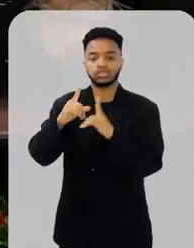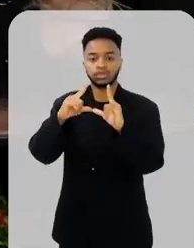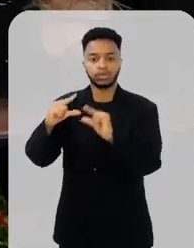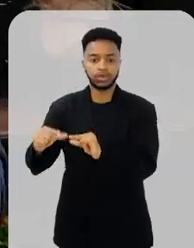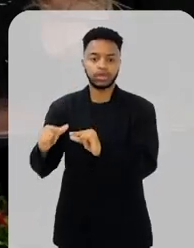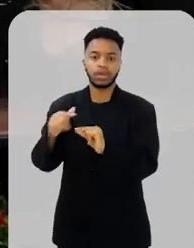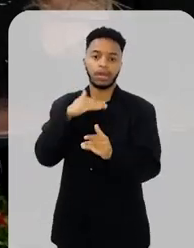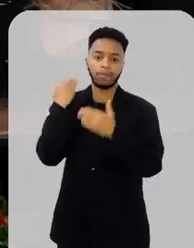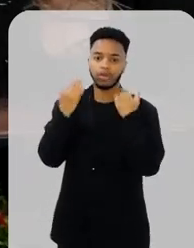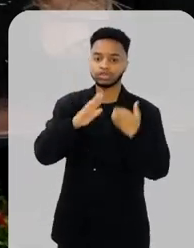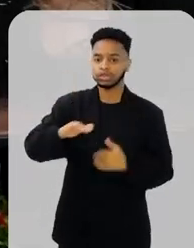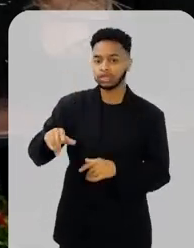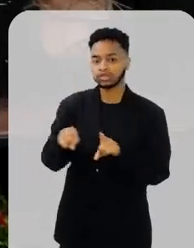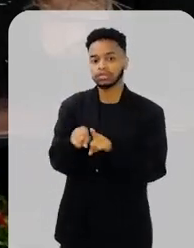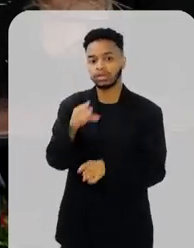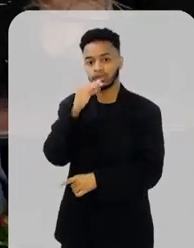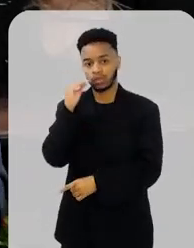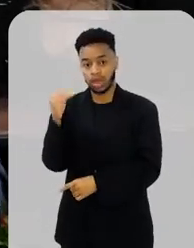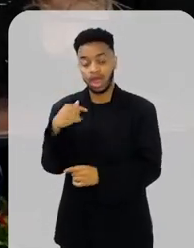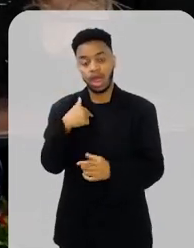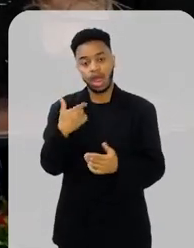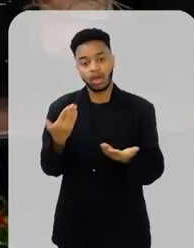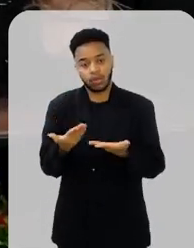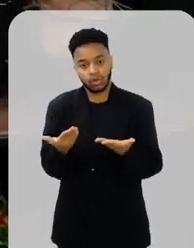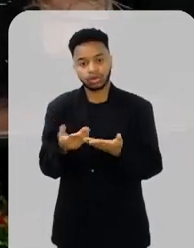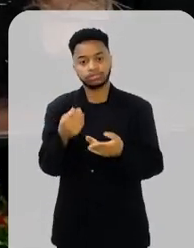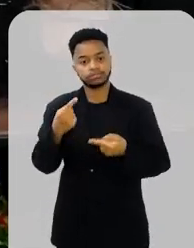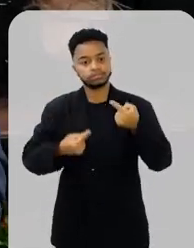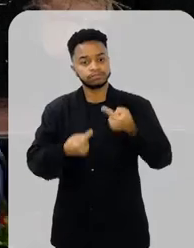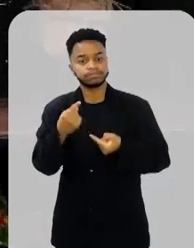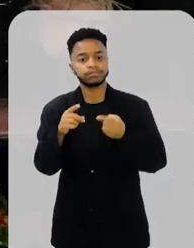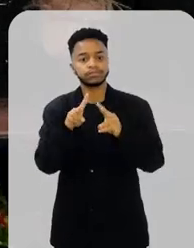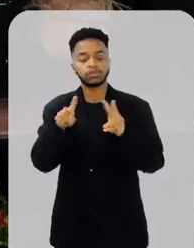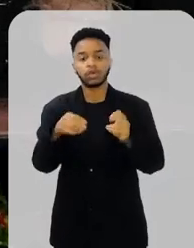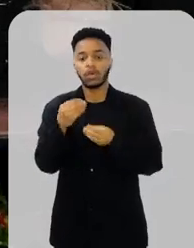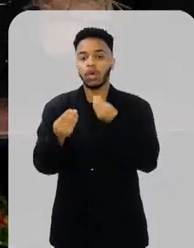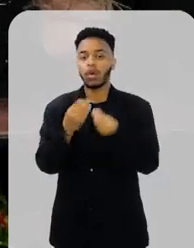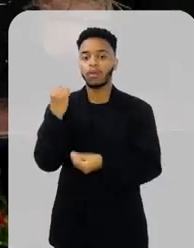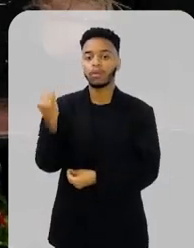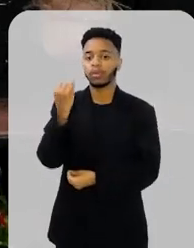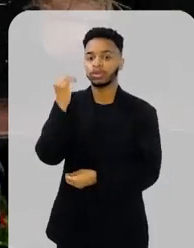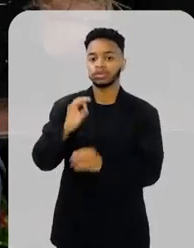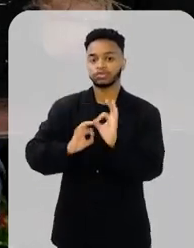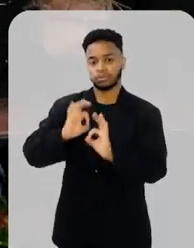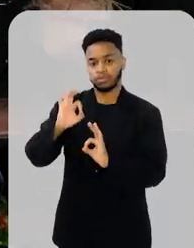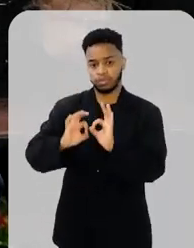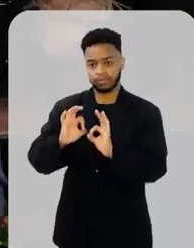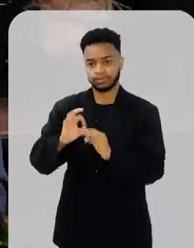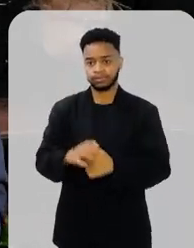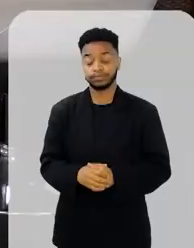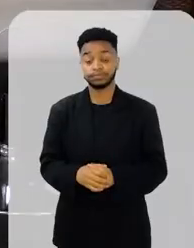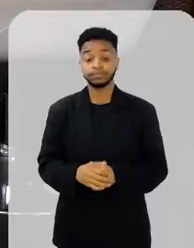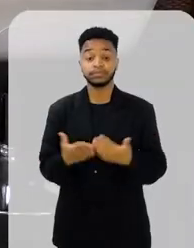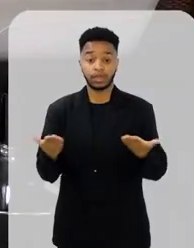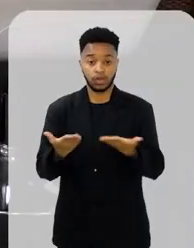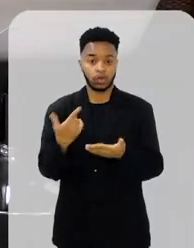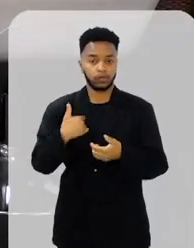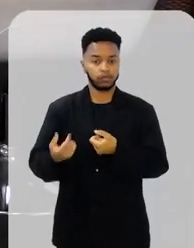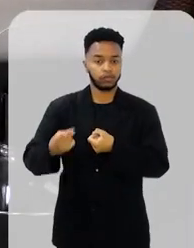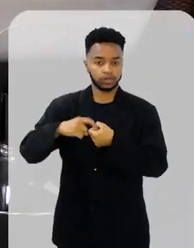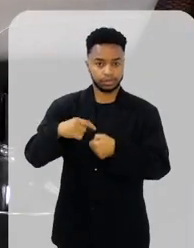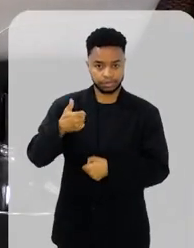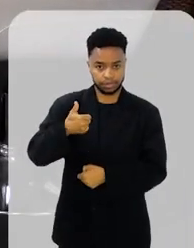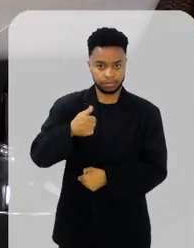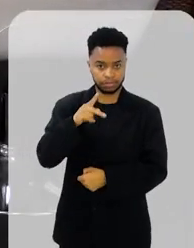de crianças e adolescentes. Inclusive, a gente vai falar um pouquinho mais sobre isso, sobre a importância desse plano, viu, Márcia? Mas, Paulo, eu vou